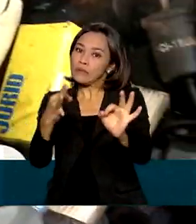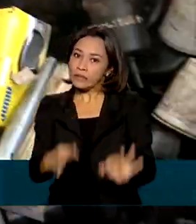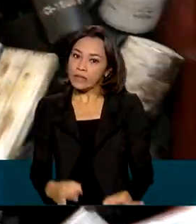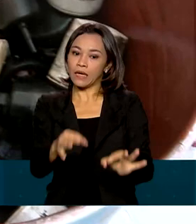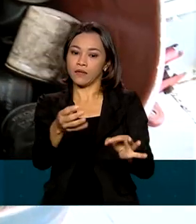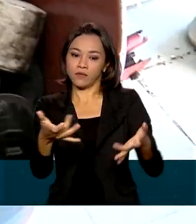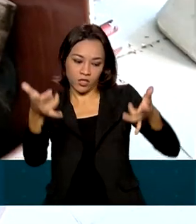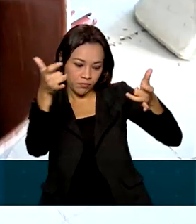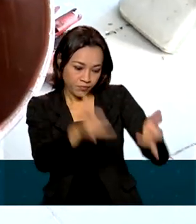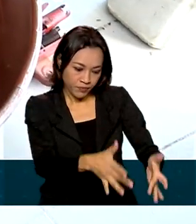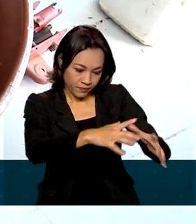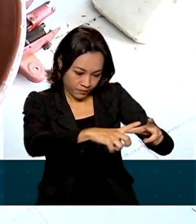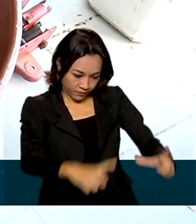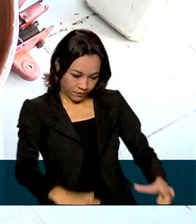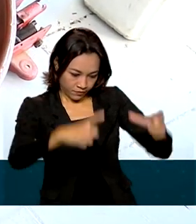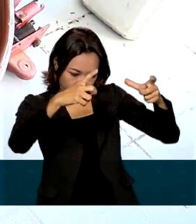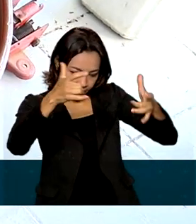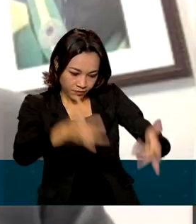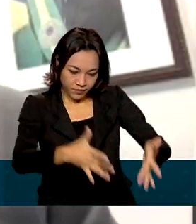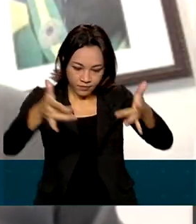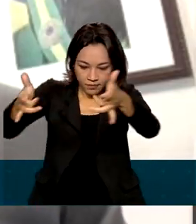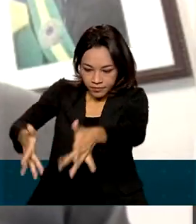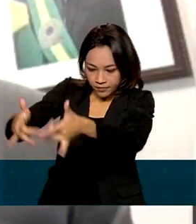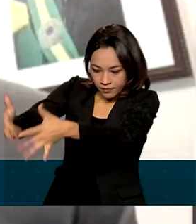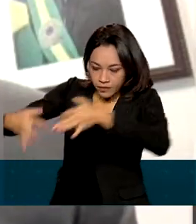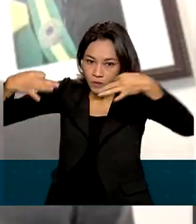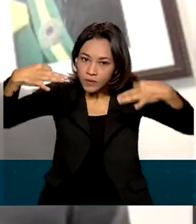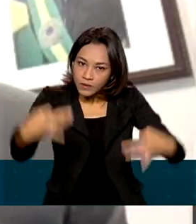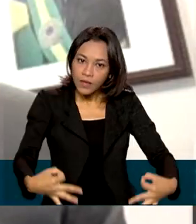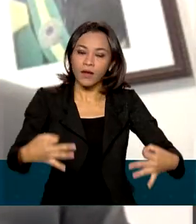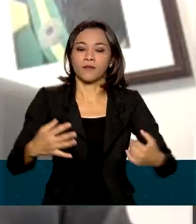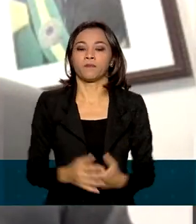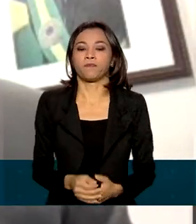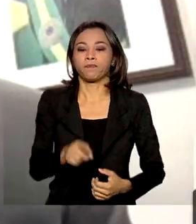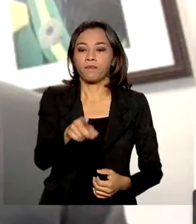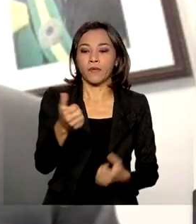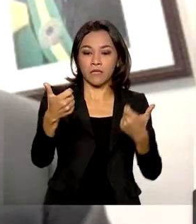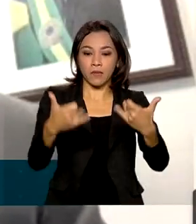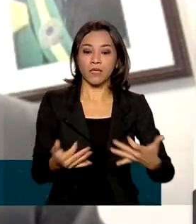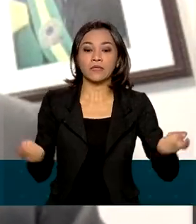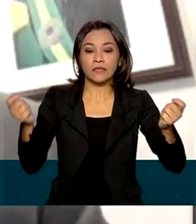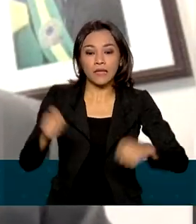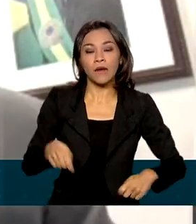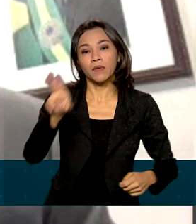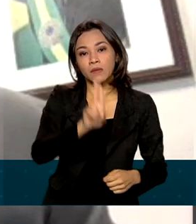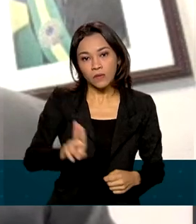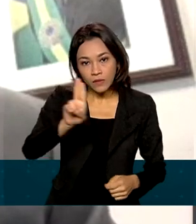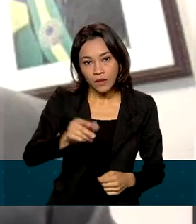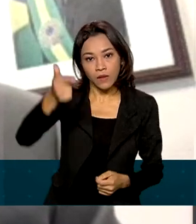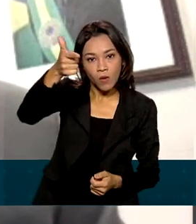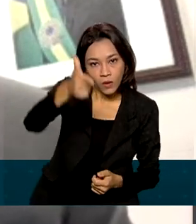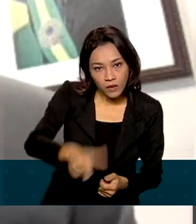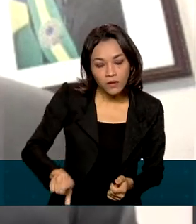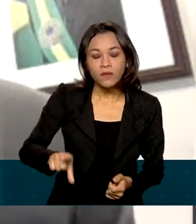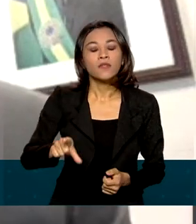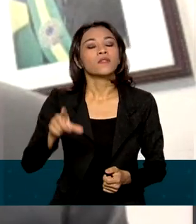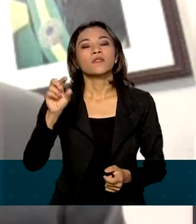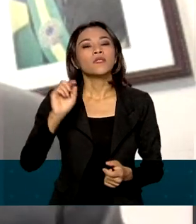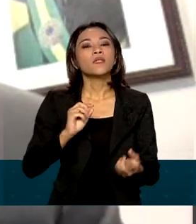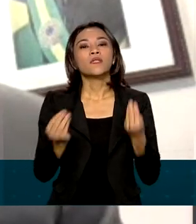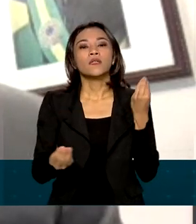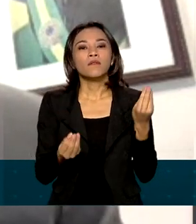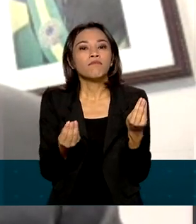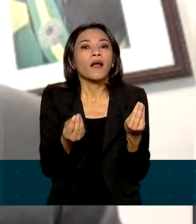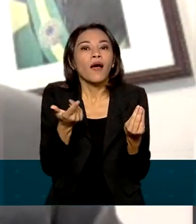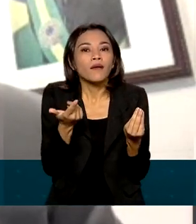Estratégias da chamada logística reversa. Eles podem ser reutilizados, reciclados ou ter outras formas de destinação final